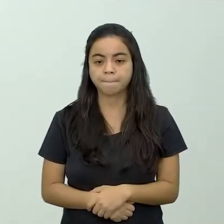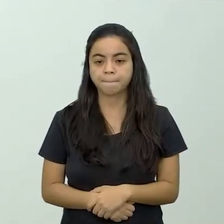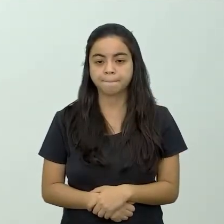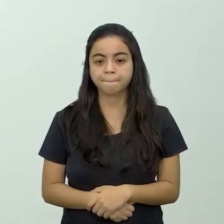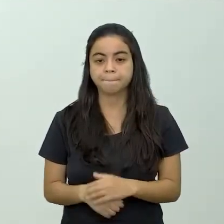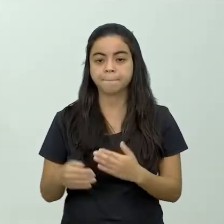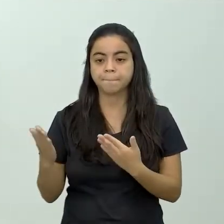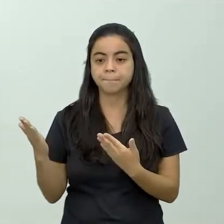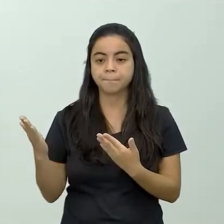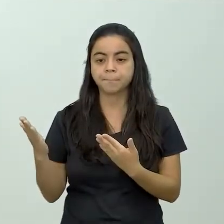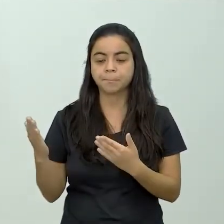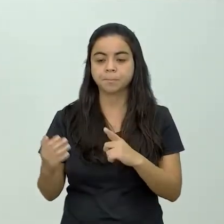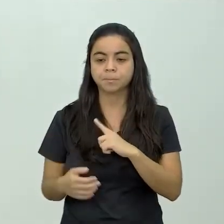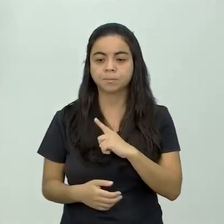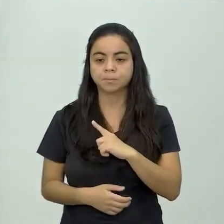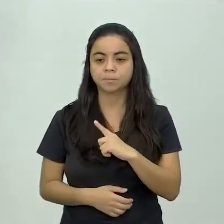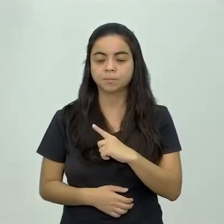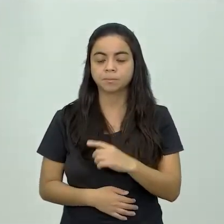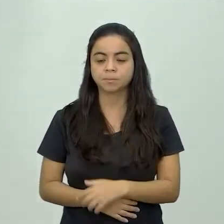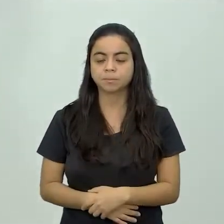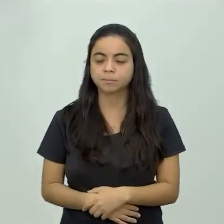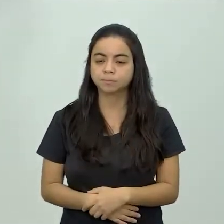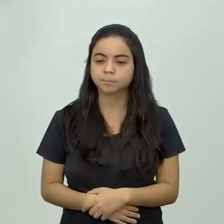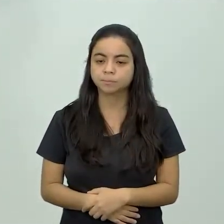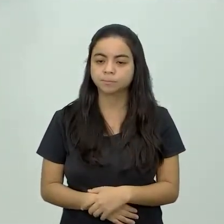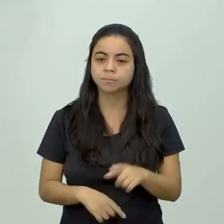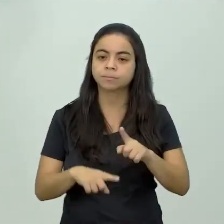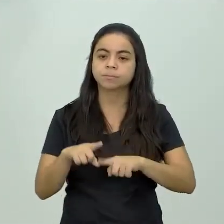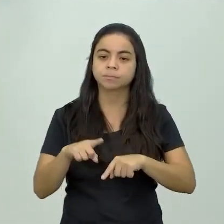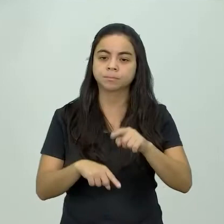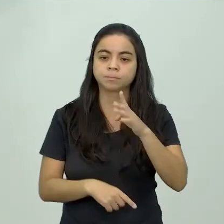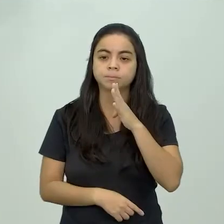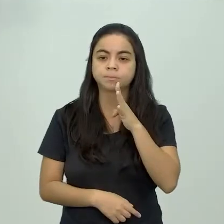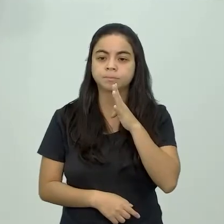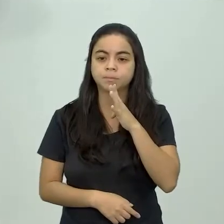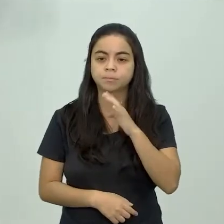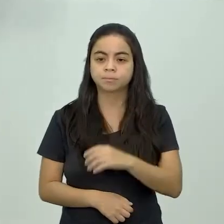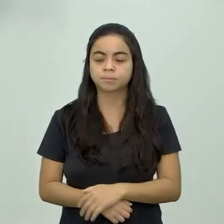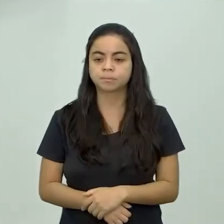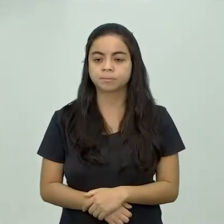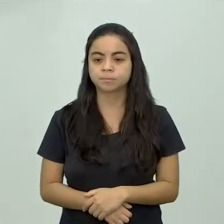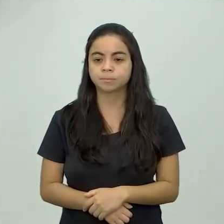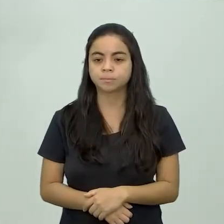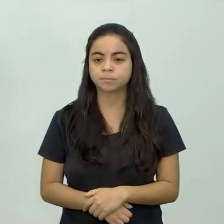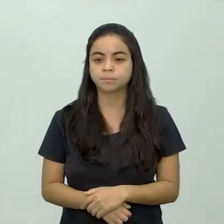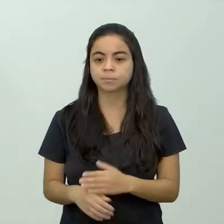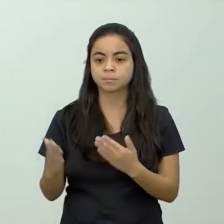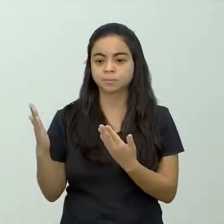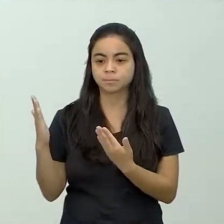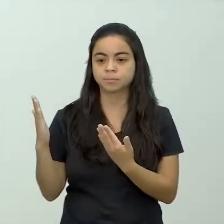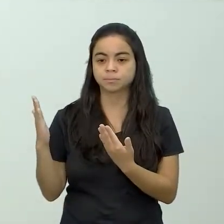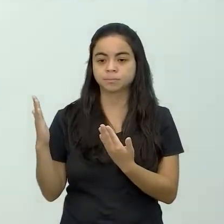e aqui a gente tenham um elemento conhecido da gente que é a lâmpada